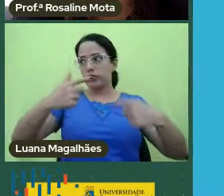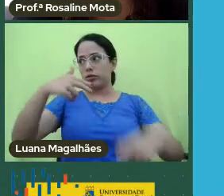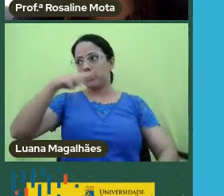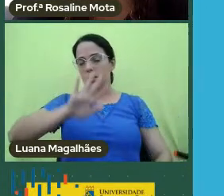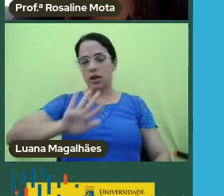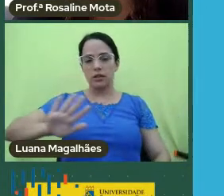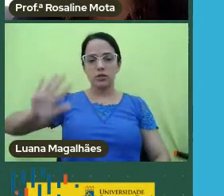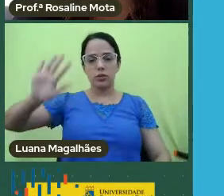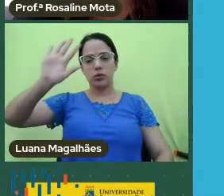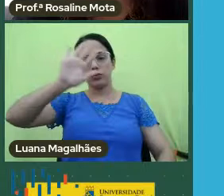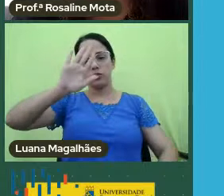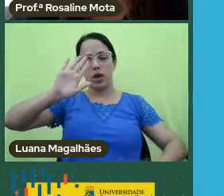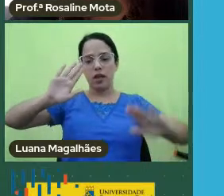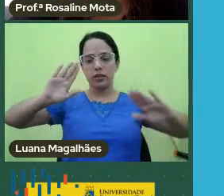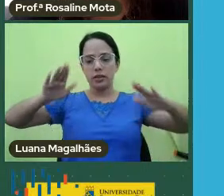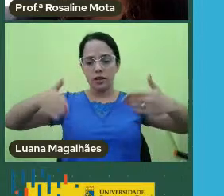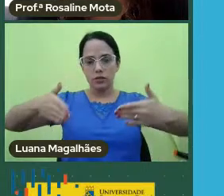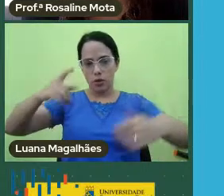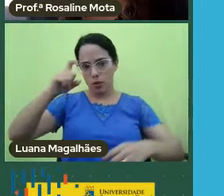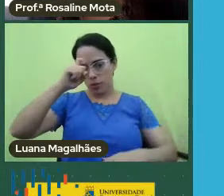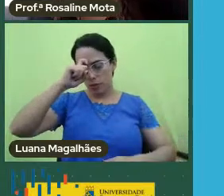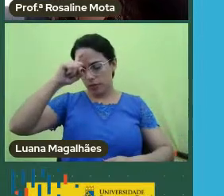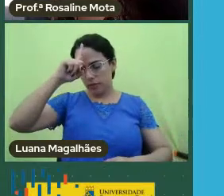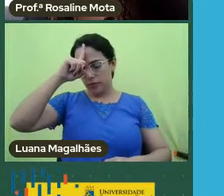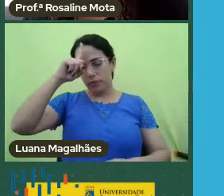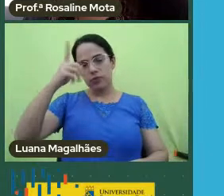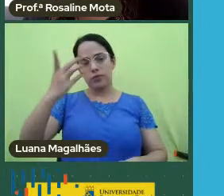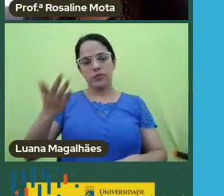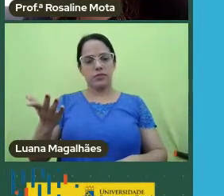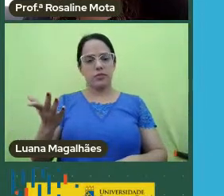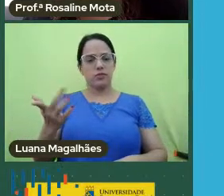hospitalar. Ora, a gente vivencia